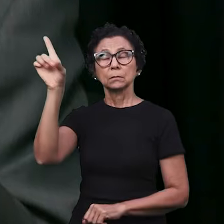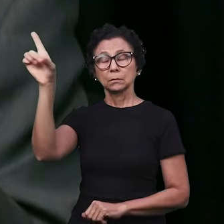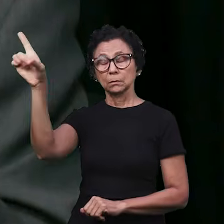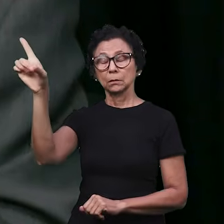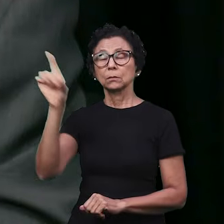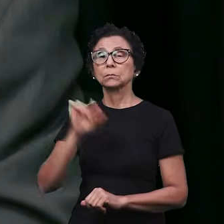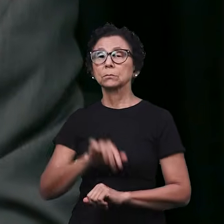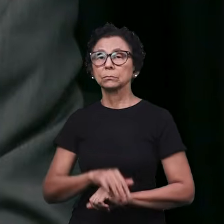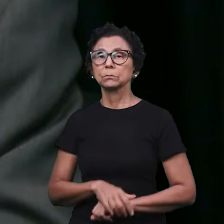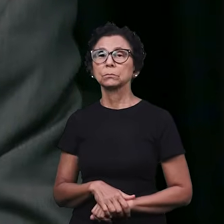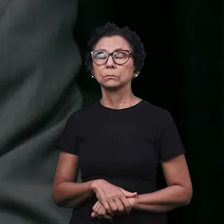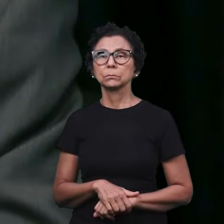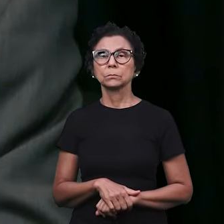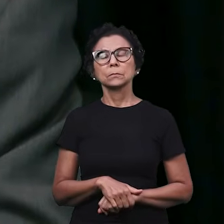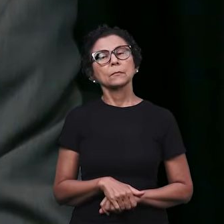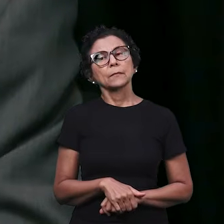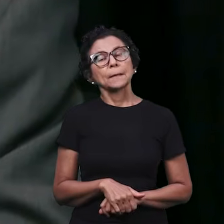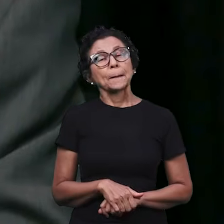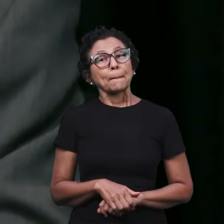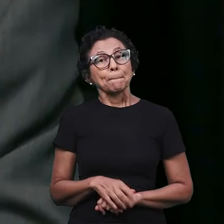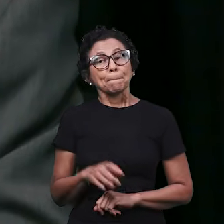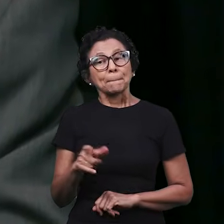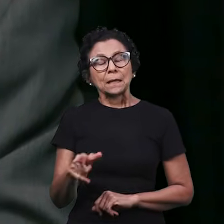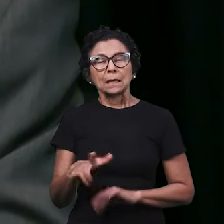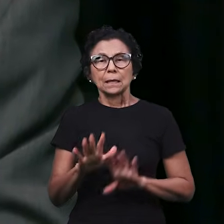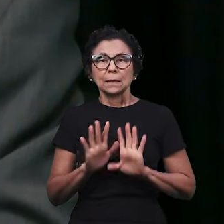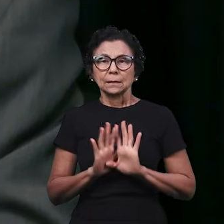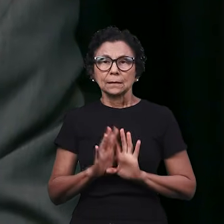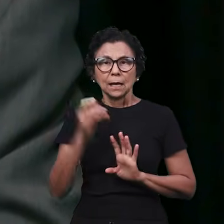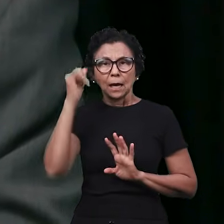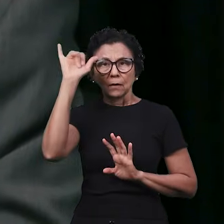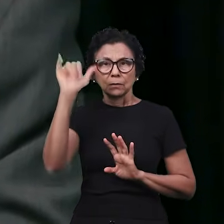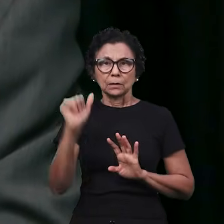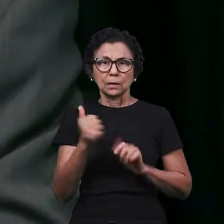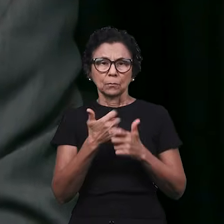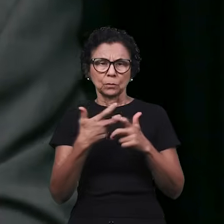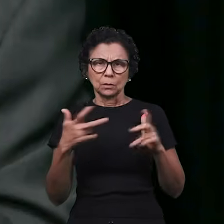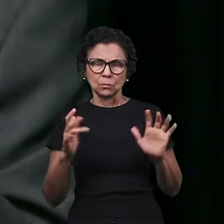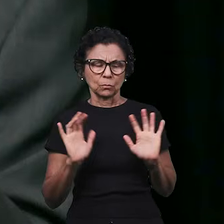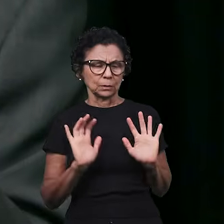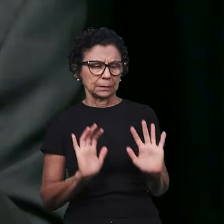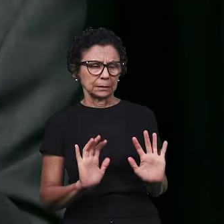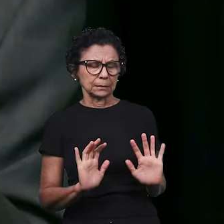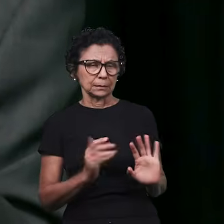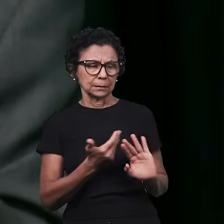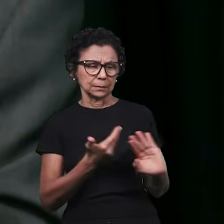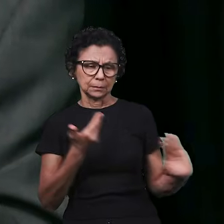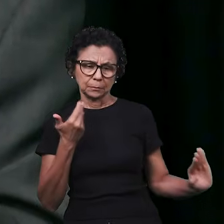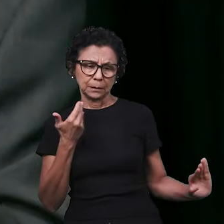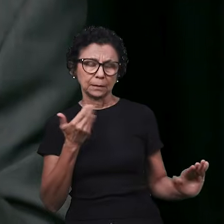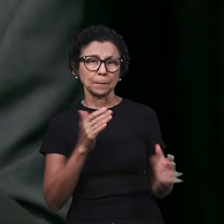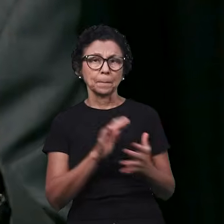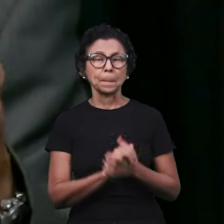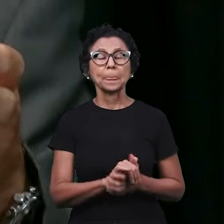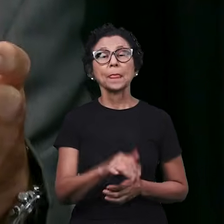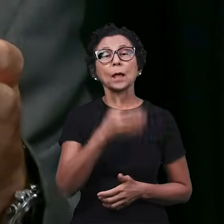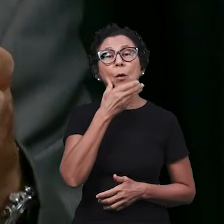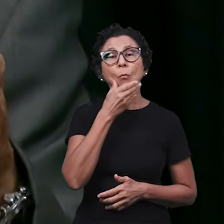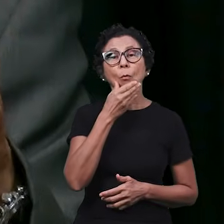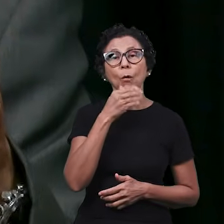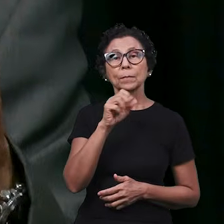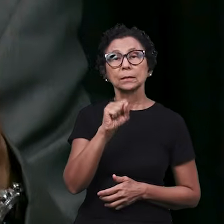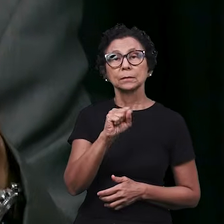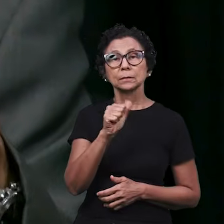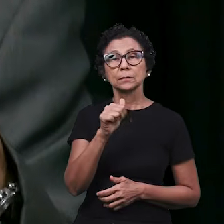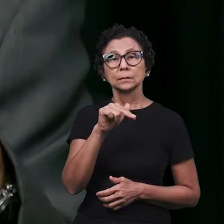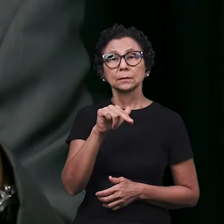um chamado onde ele vai ter de se abster de tudo aquilo que é imundo. Aí nós vemos vários exemplos de nazireu, né? Sansão era nazireu